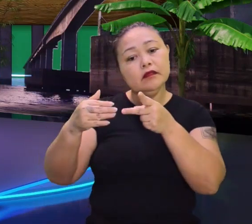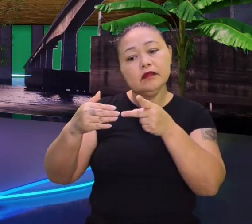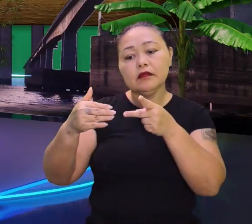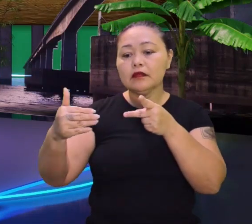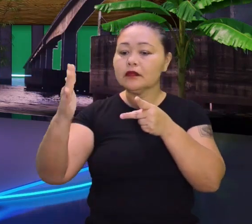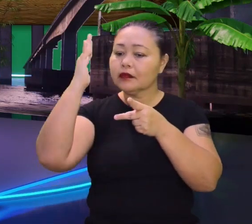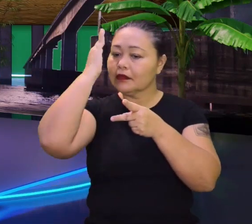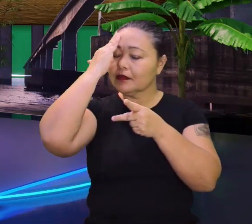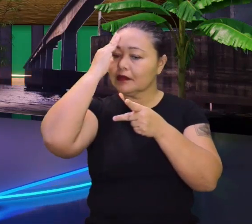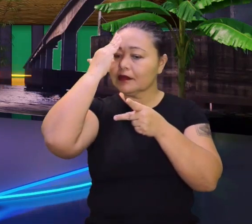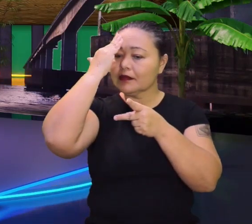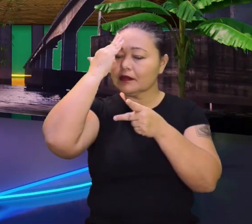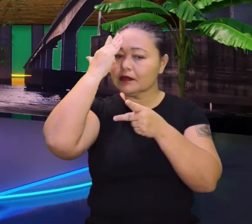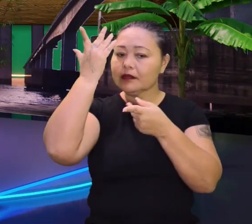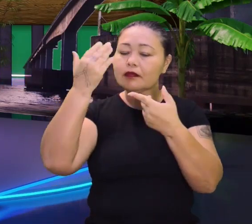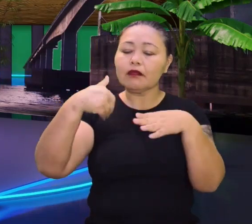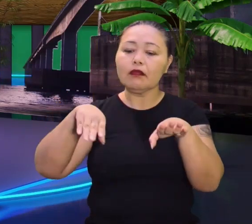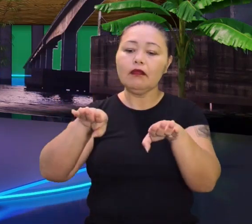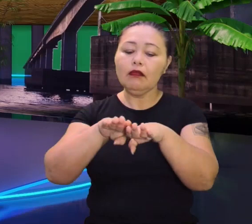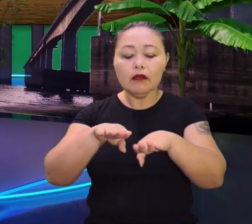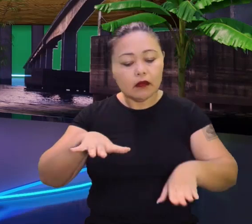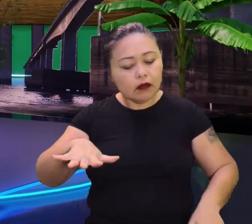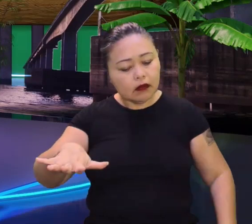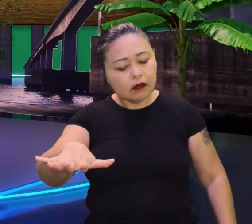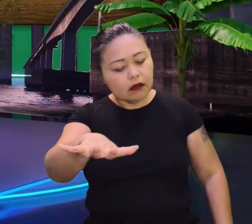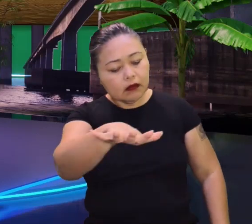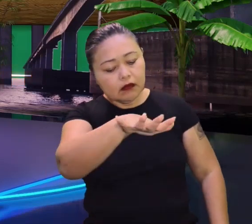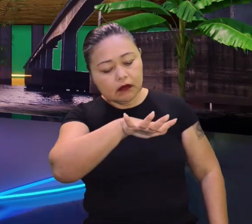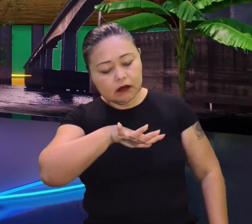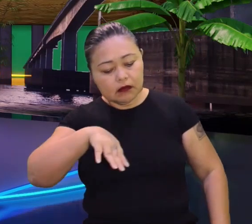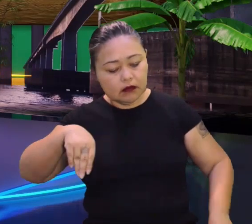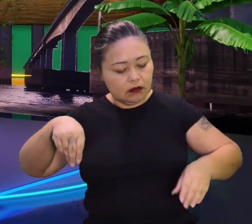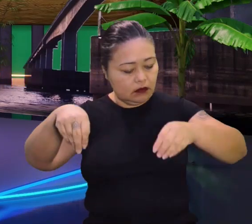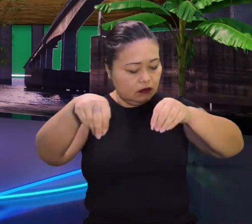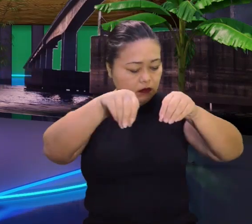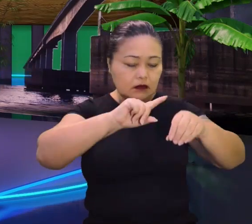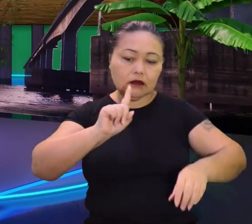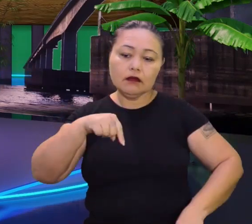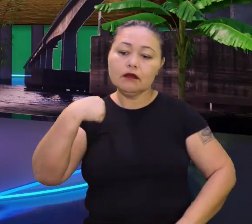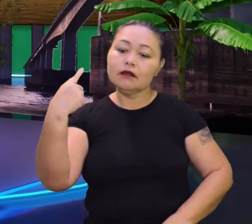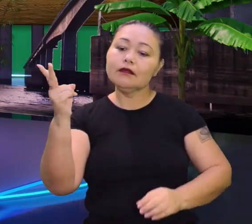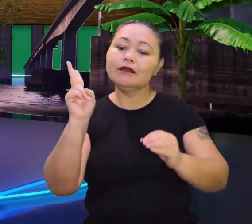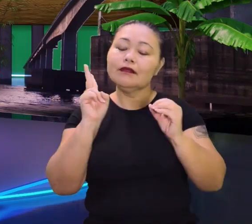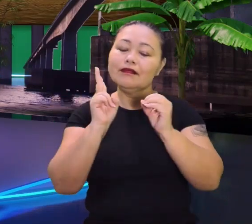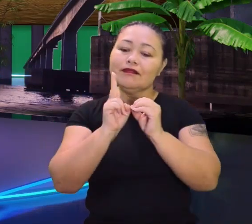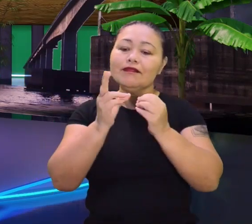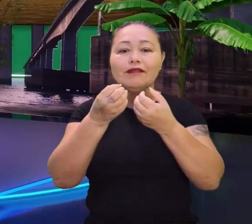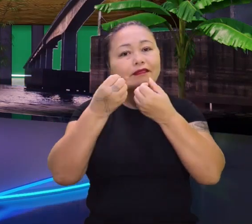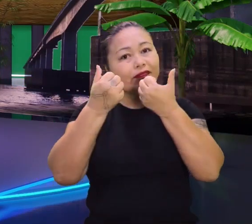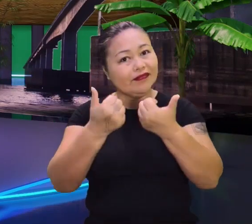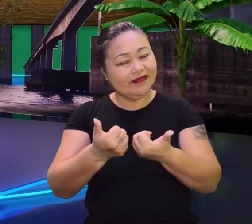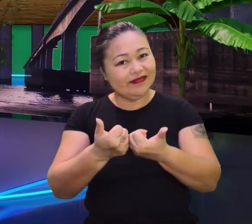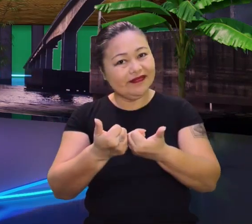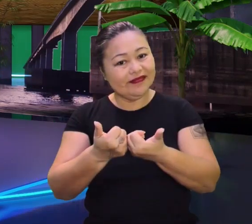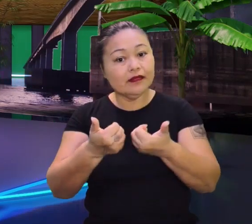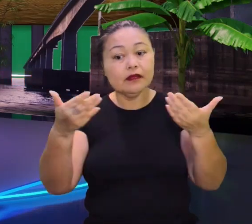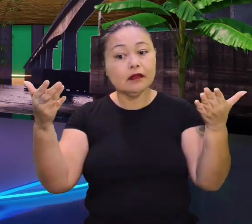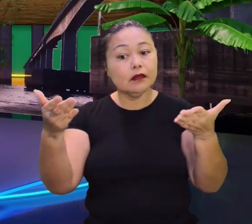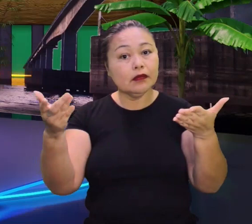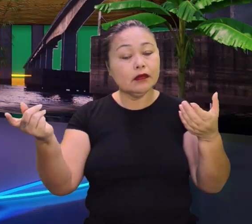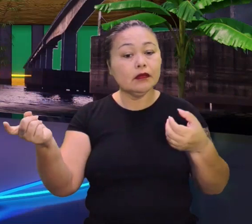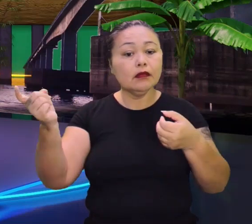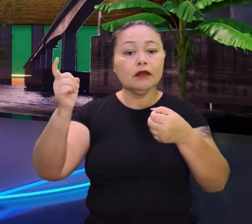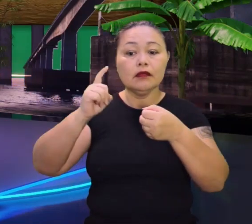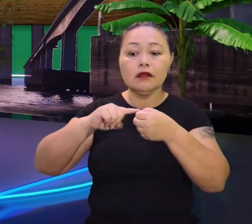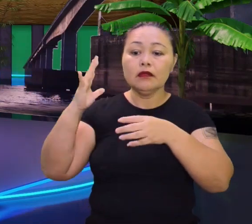começar a compreender também esse espaço territorial dos nossos indígenas. Muito bem. É isso? E agora a gente voltou